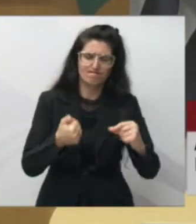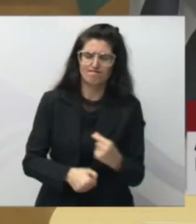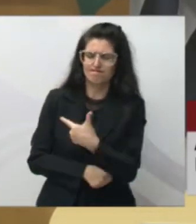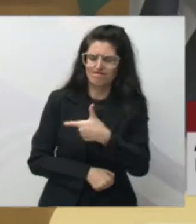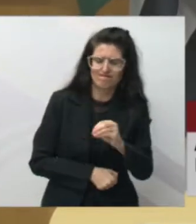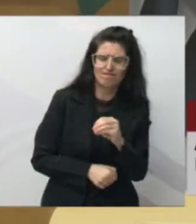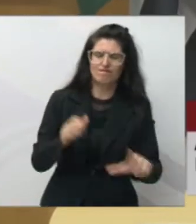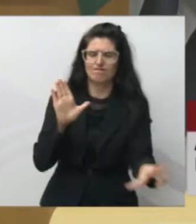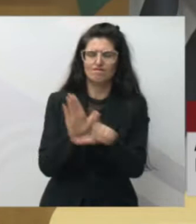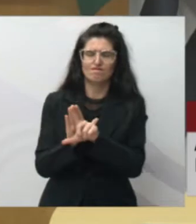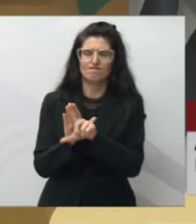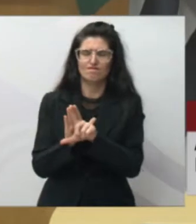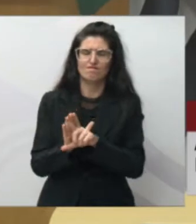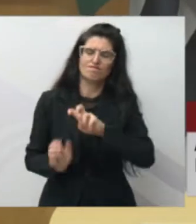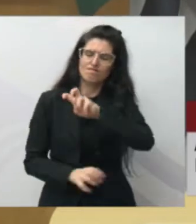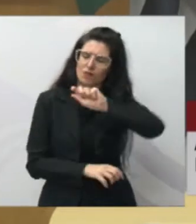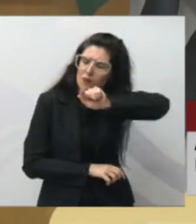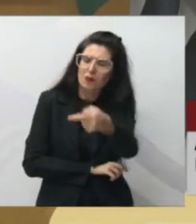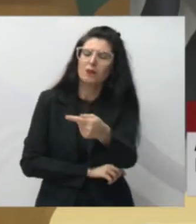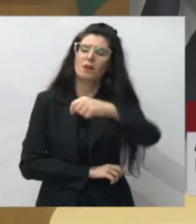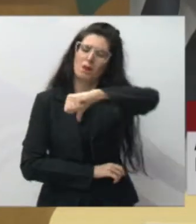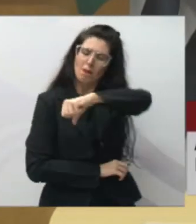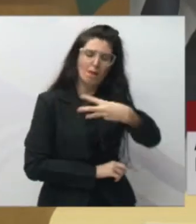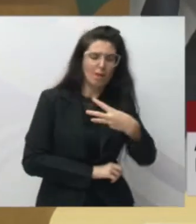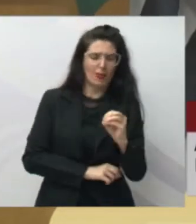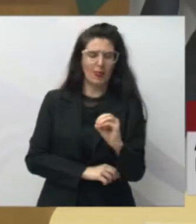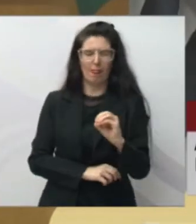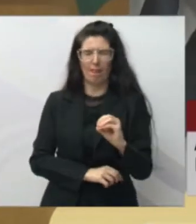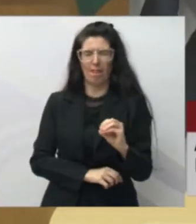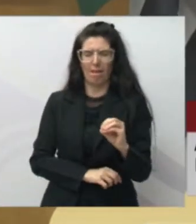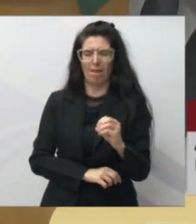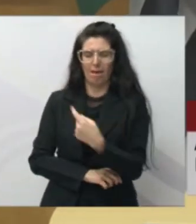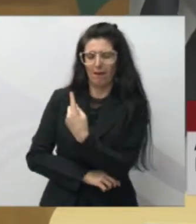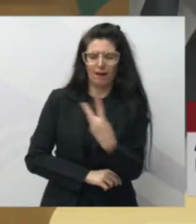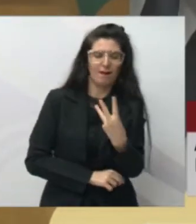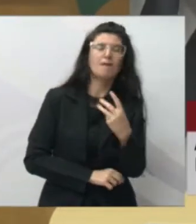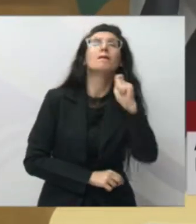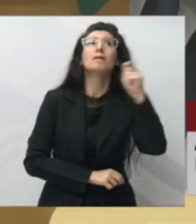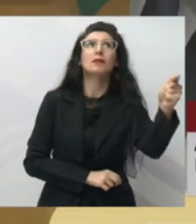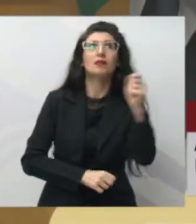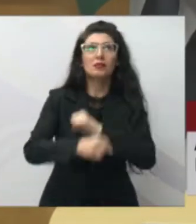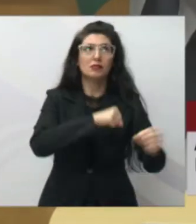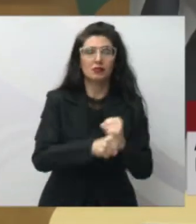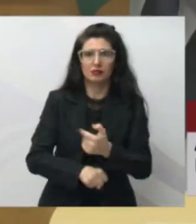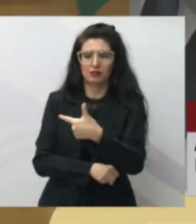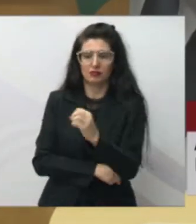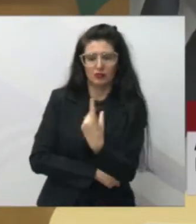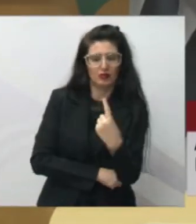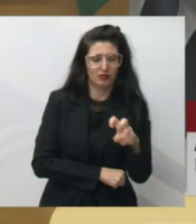da Lei nº 5.930, de 13 de abril de 2015.